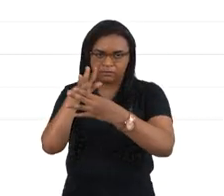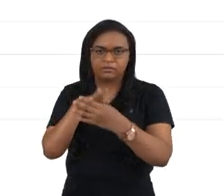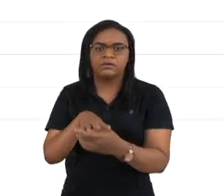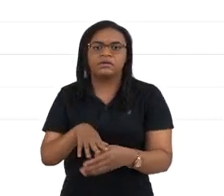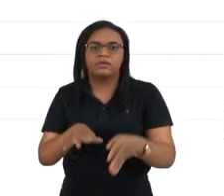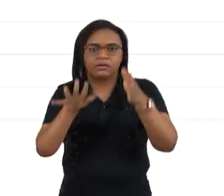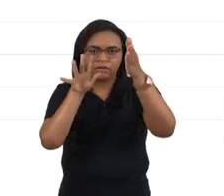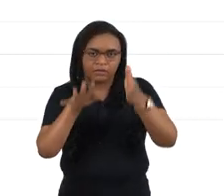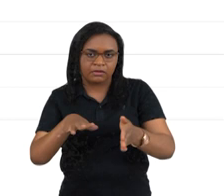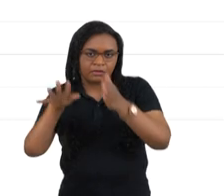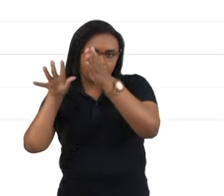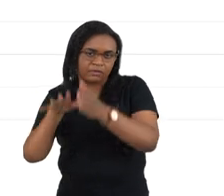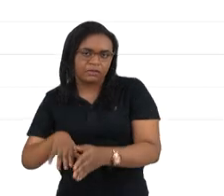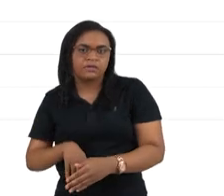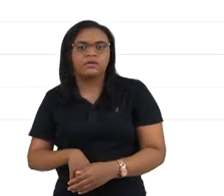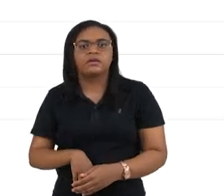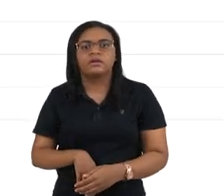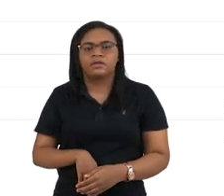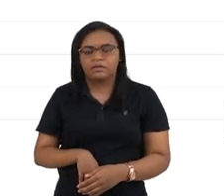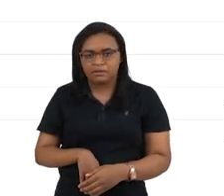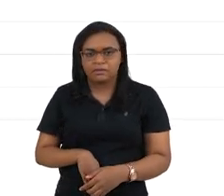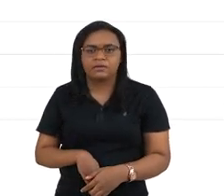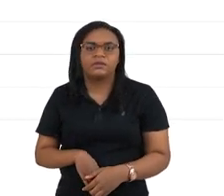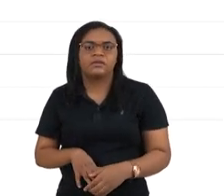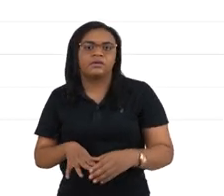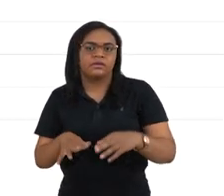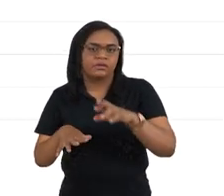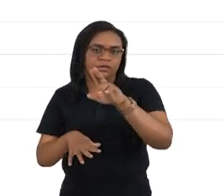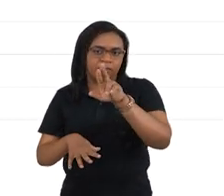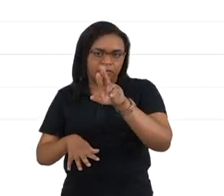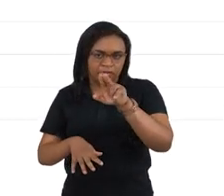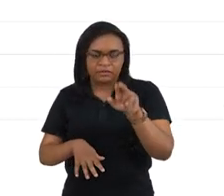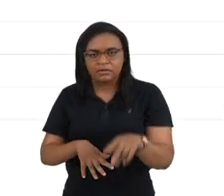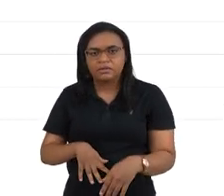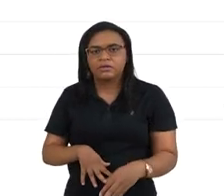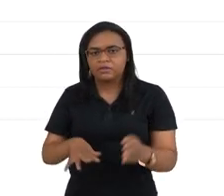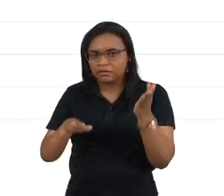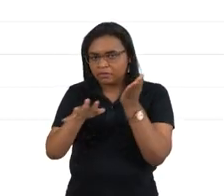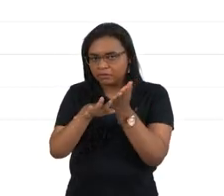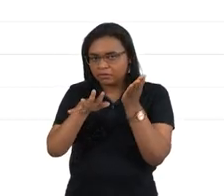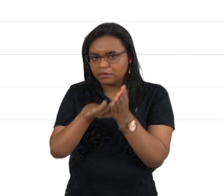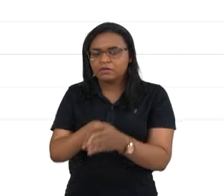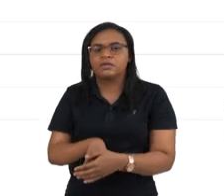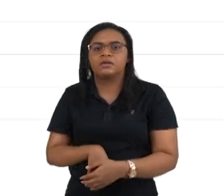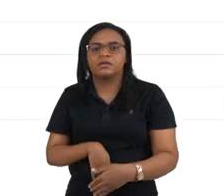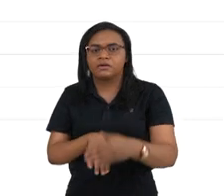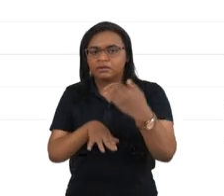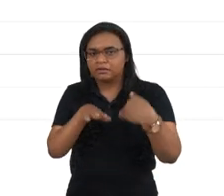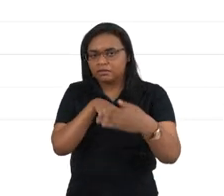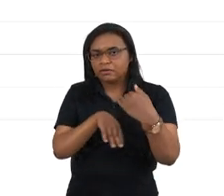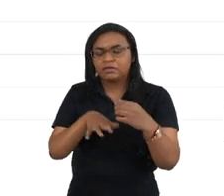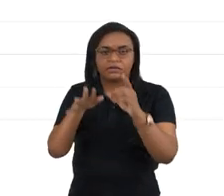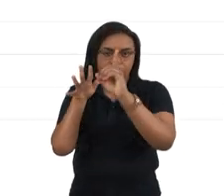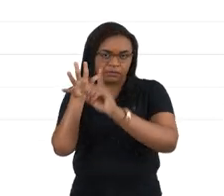em colunas e mantendo na mesma linha as grandezas de espécies diferentes. Identifica se as grandezas são direta ou inversamente